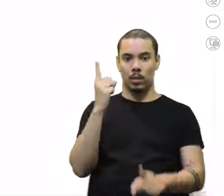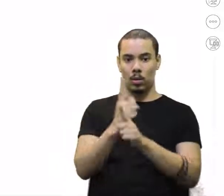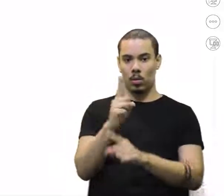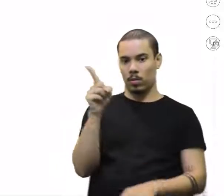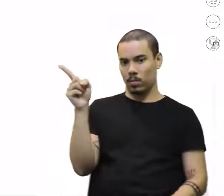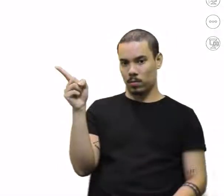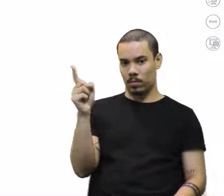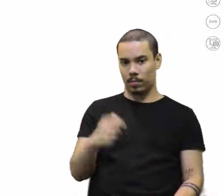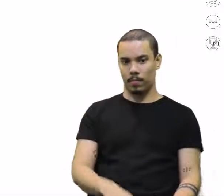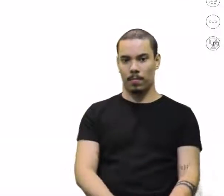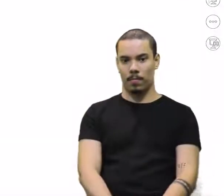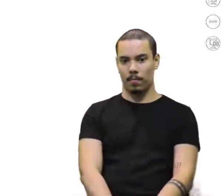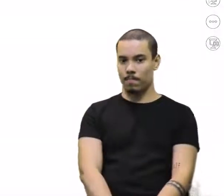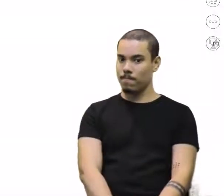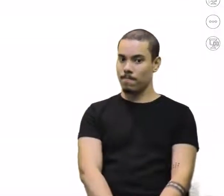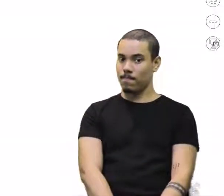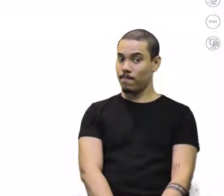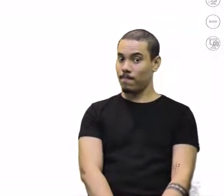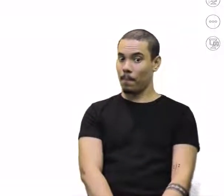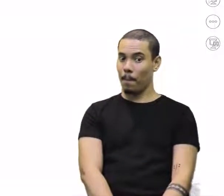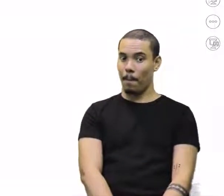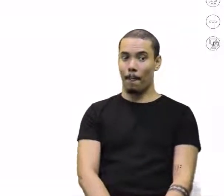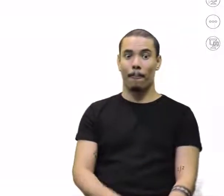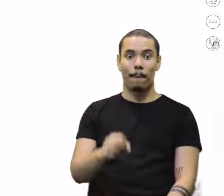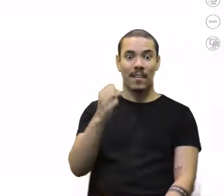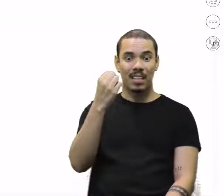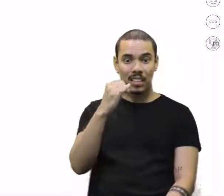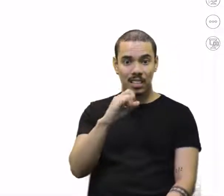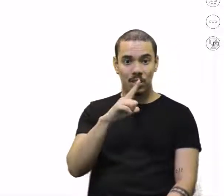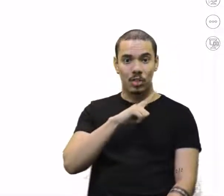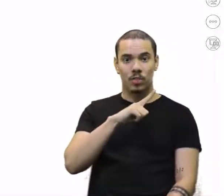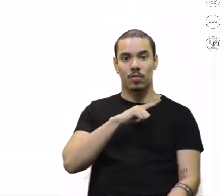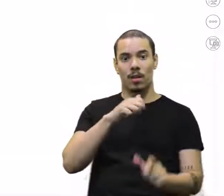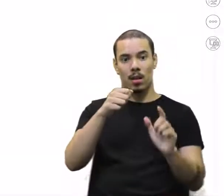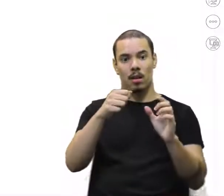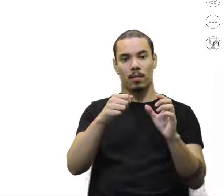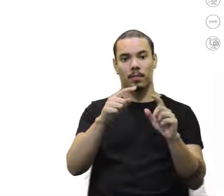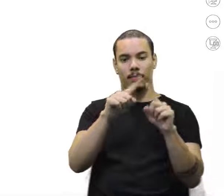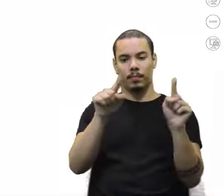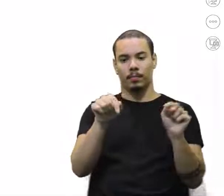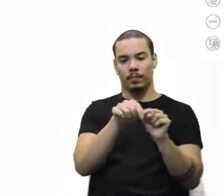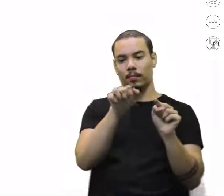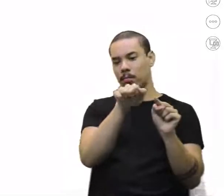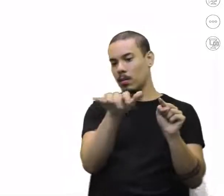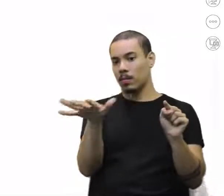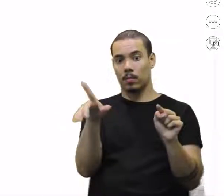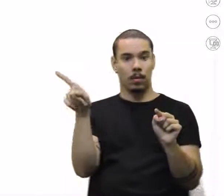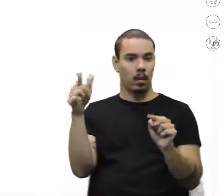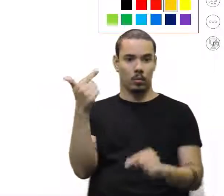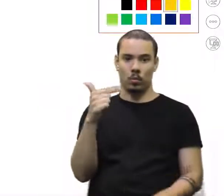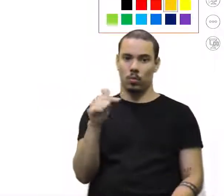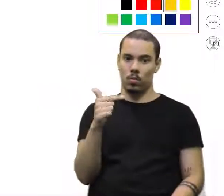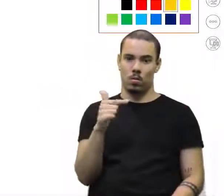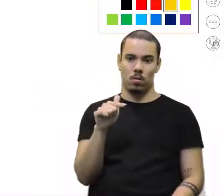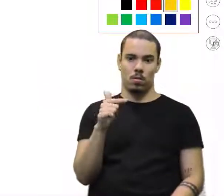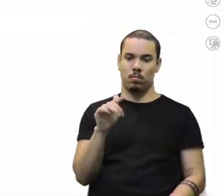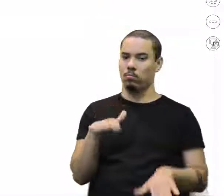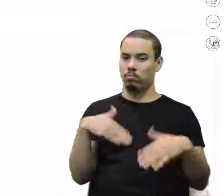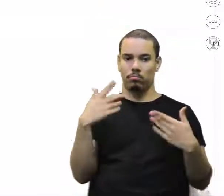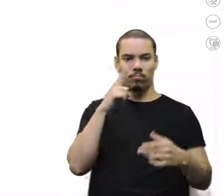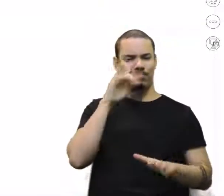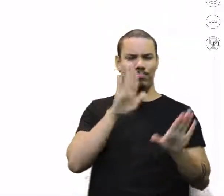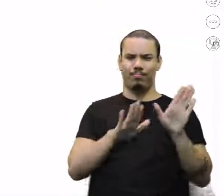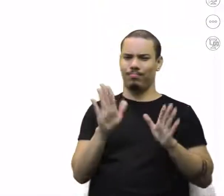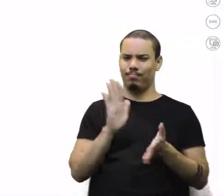ó. Aqui não tem, aqui só se tiver ramificação. Mas se não tem ramificação, como é o caso, não tem perigo de